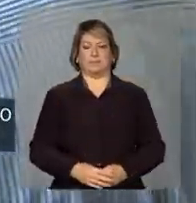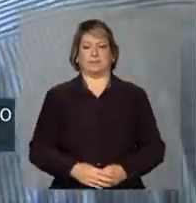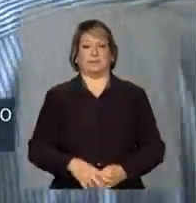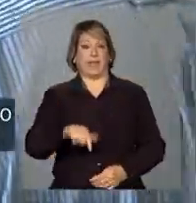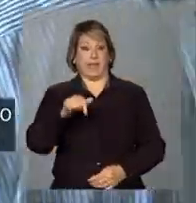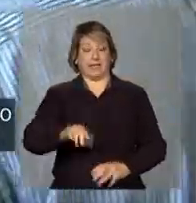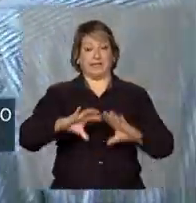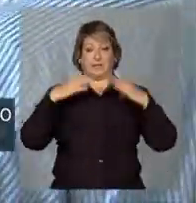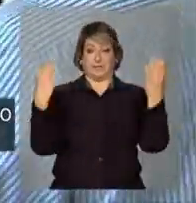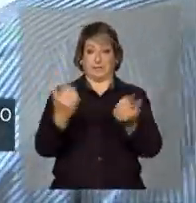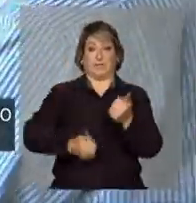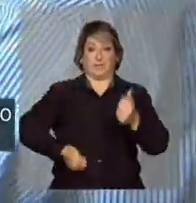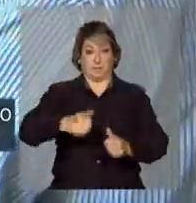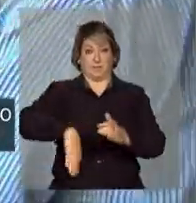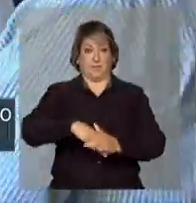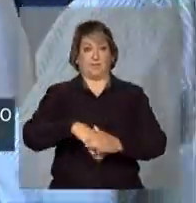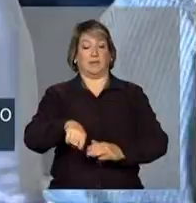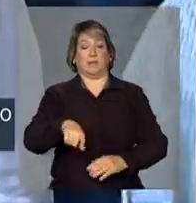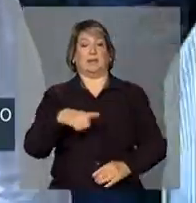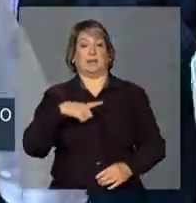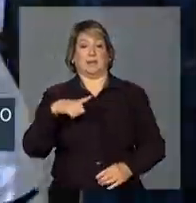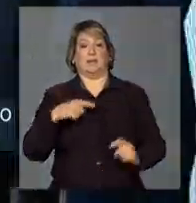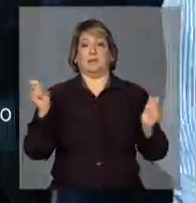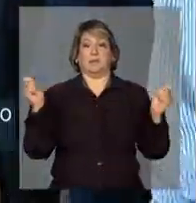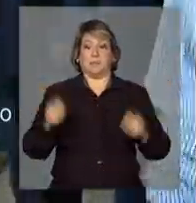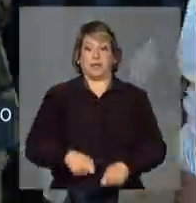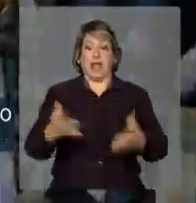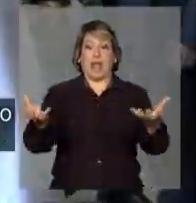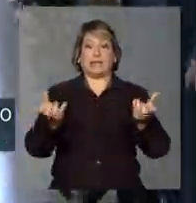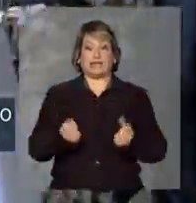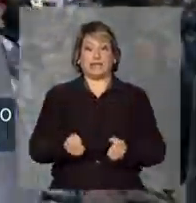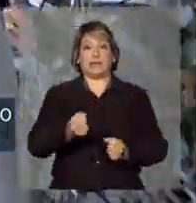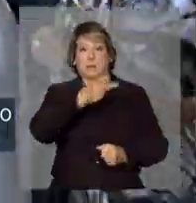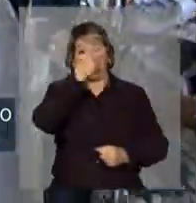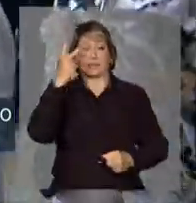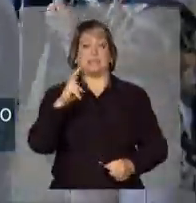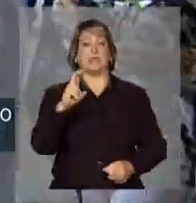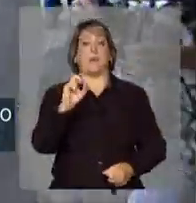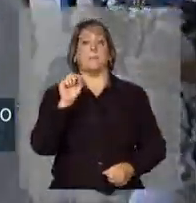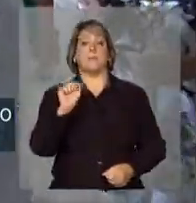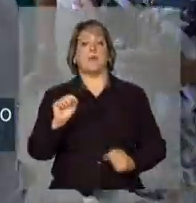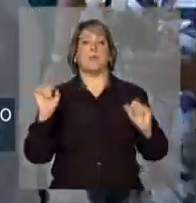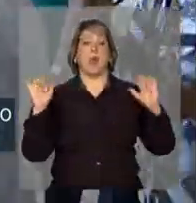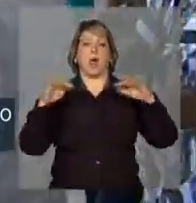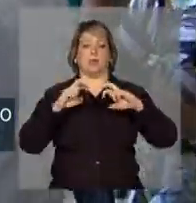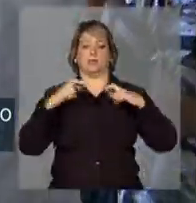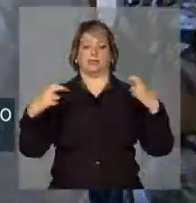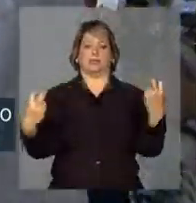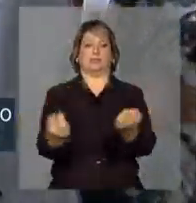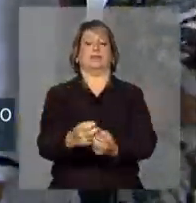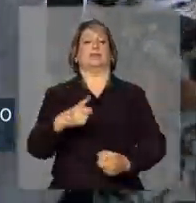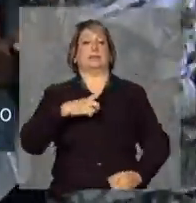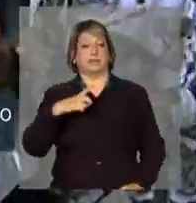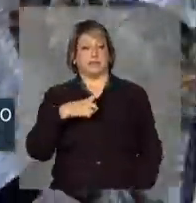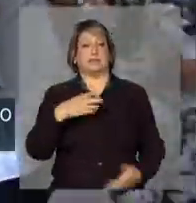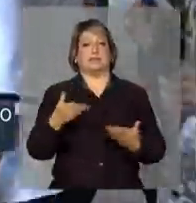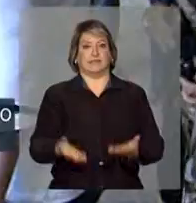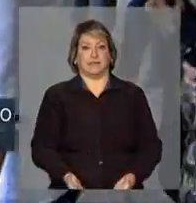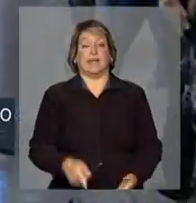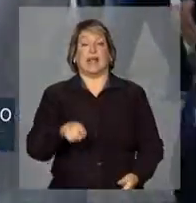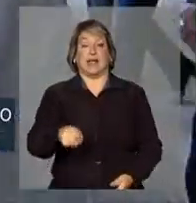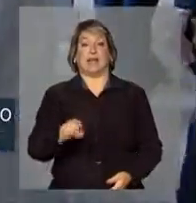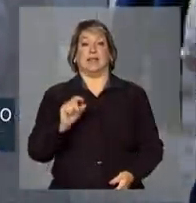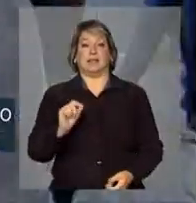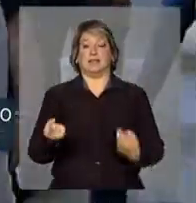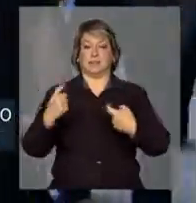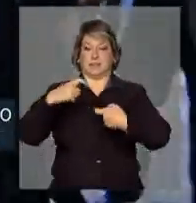Esse estádio vai ter a capacidade para 50 mil pessoas. Ele é resultado de uma